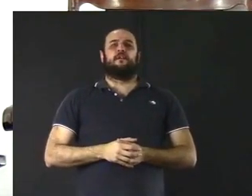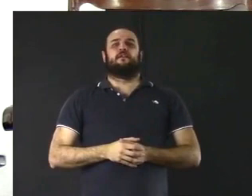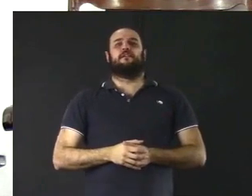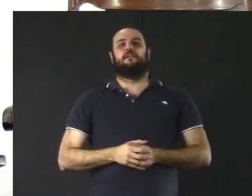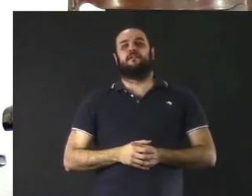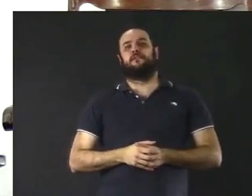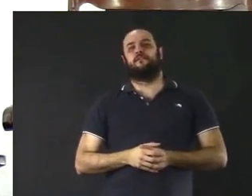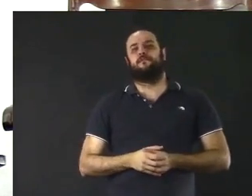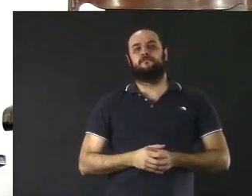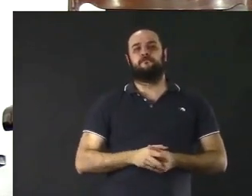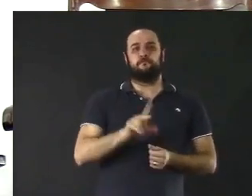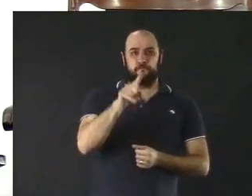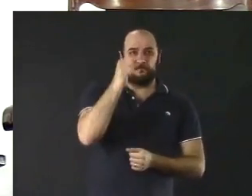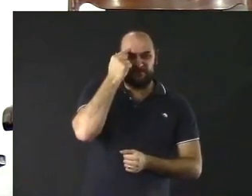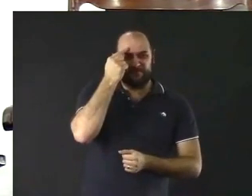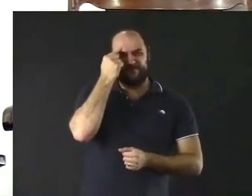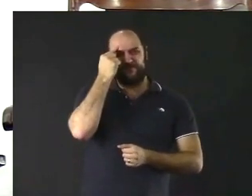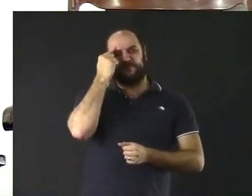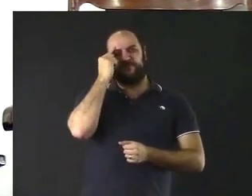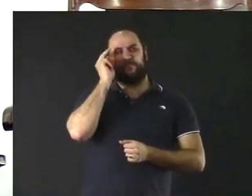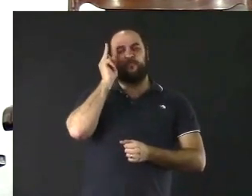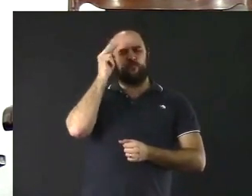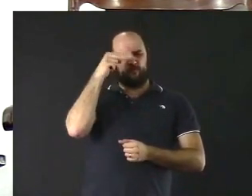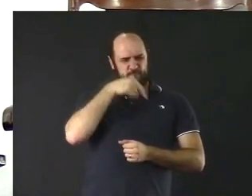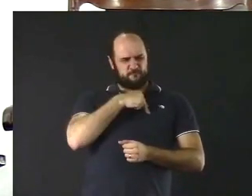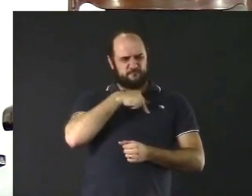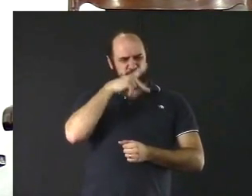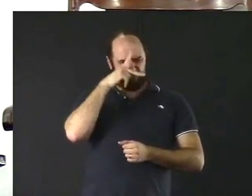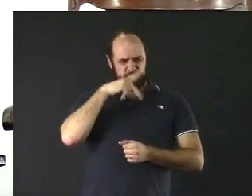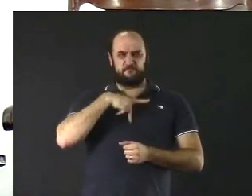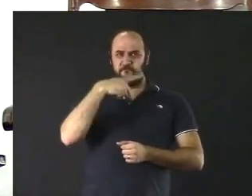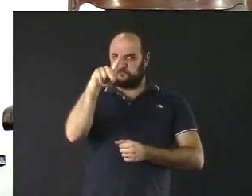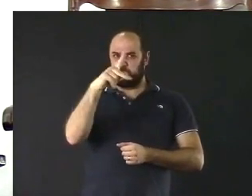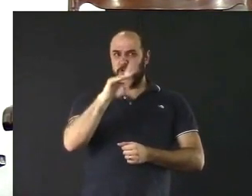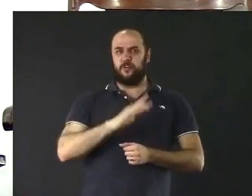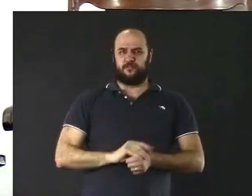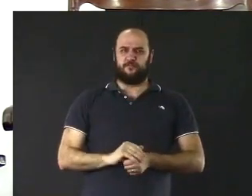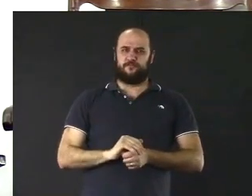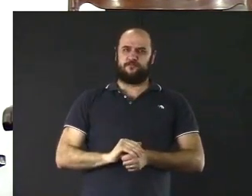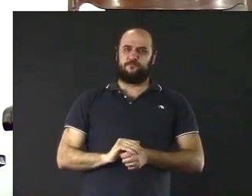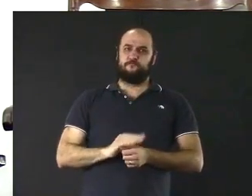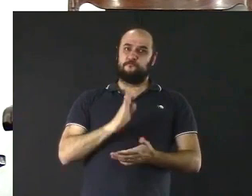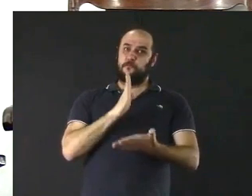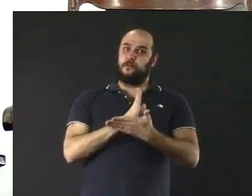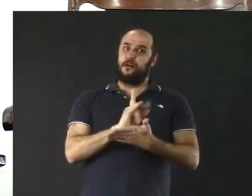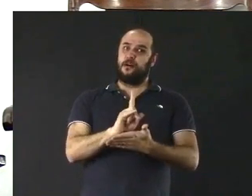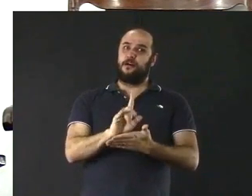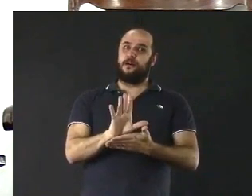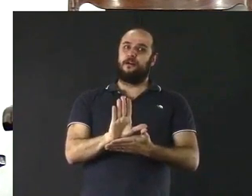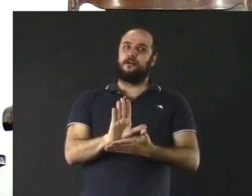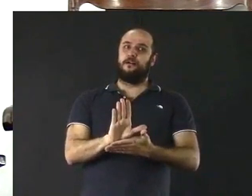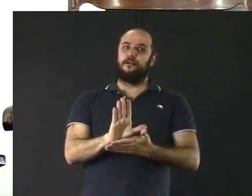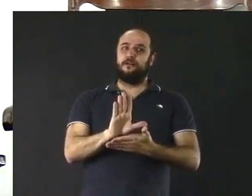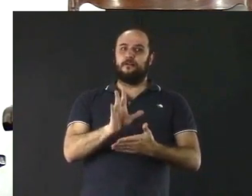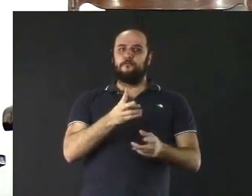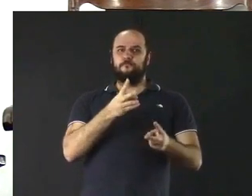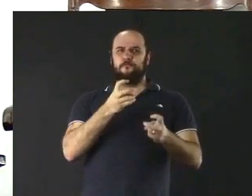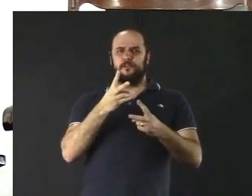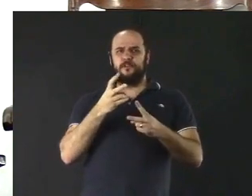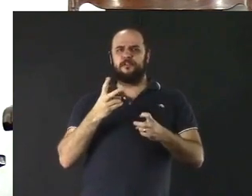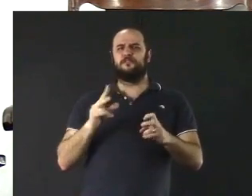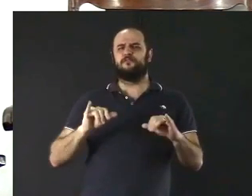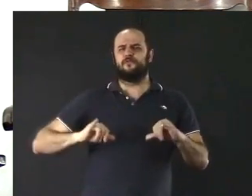Faz uma avaliação, faz uma introspecção, para perceber se diante do seu sofrimento, diante da